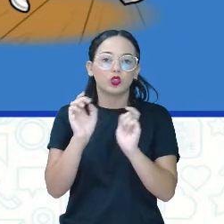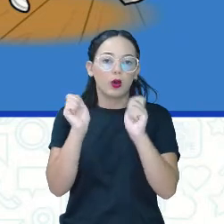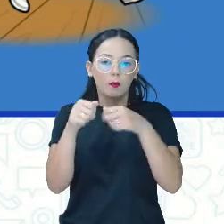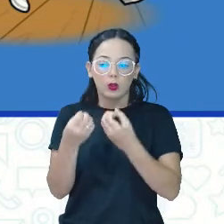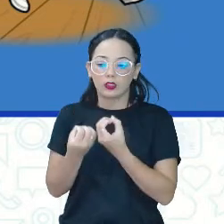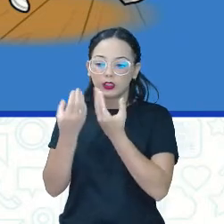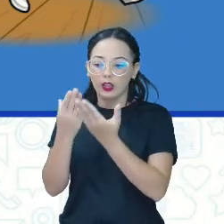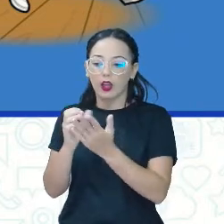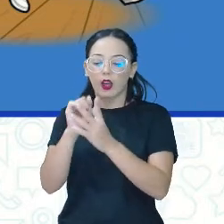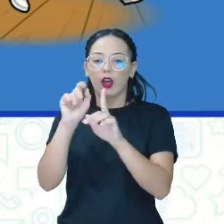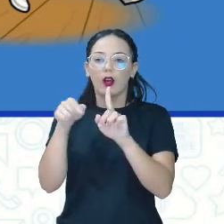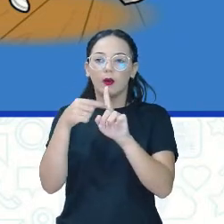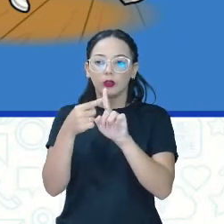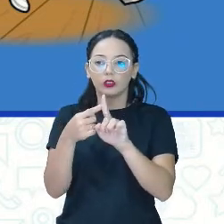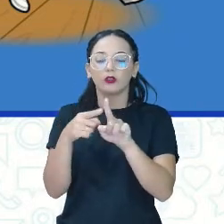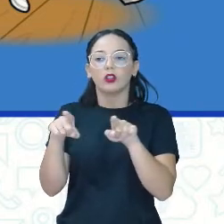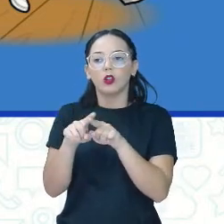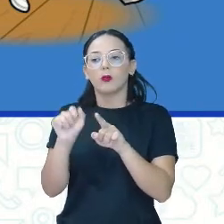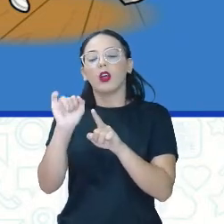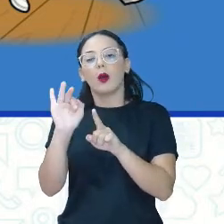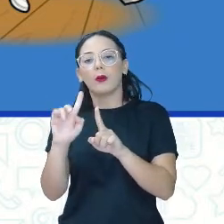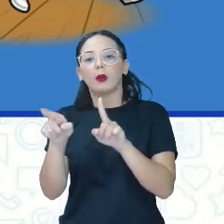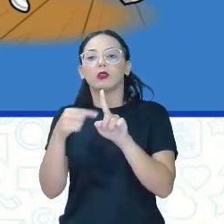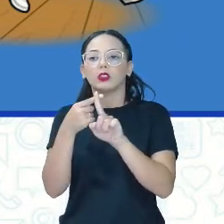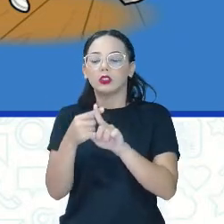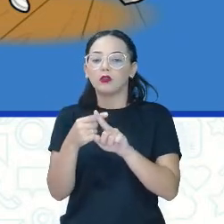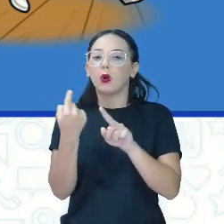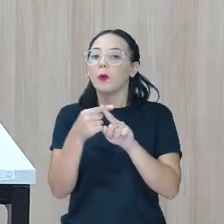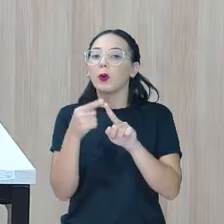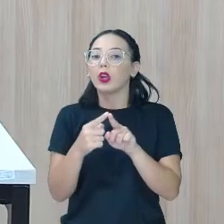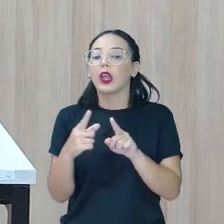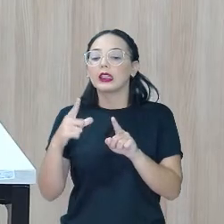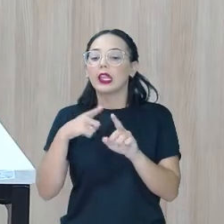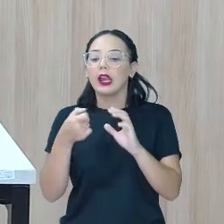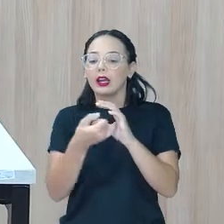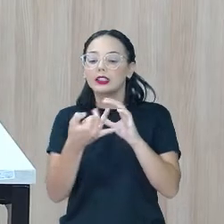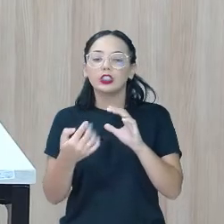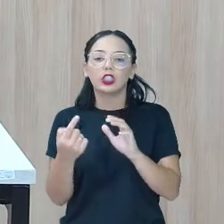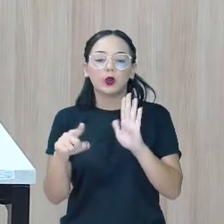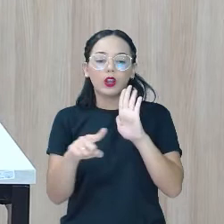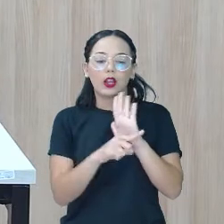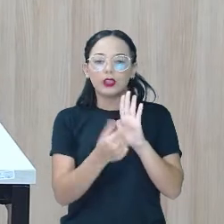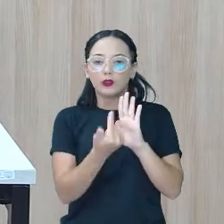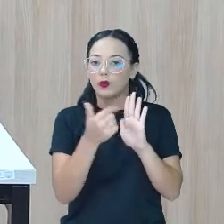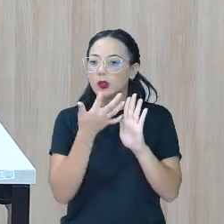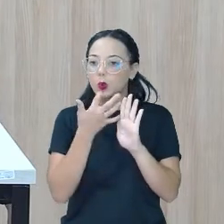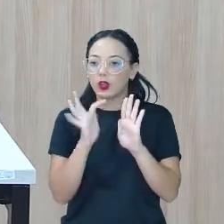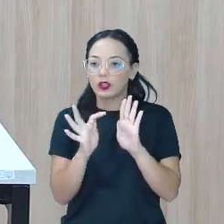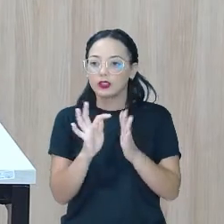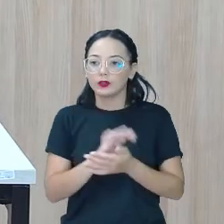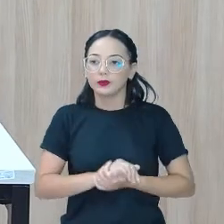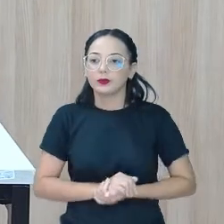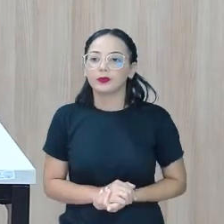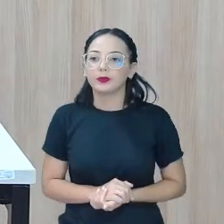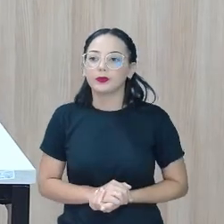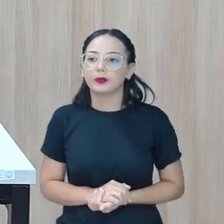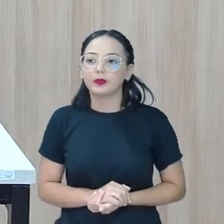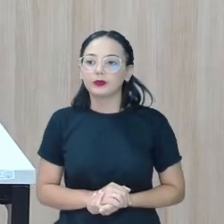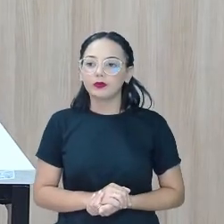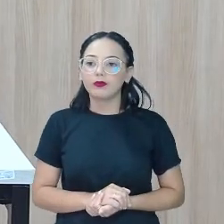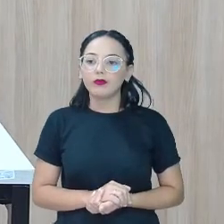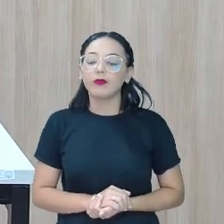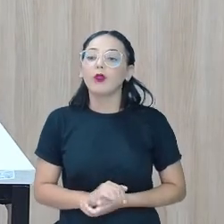pode doar para positivo, porque ele tem aquela substância que o negativo não tem, que o negativo não reconhece. O que é que nós temos